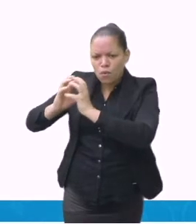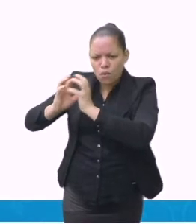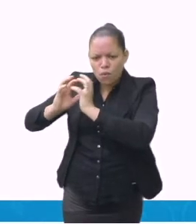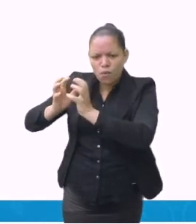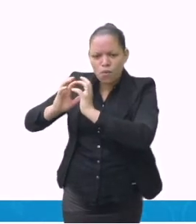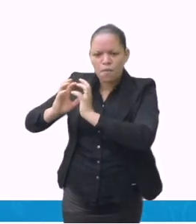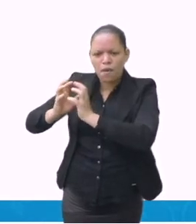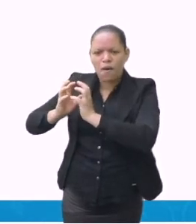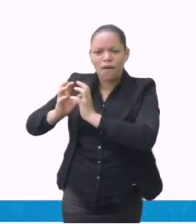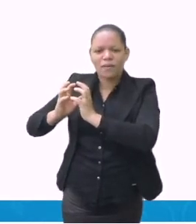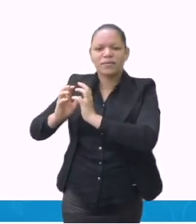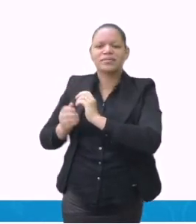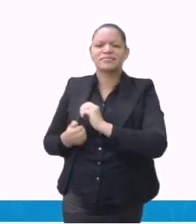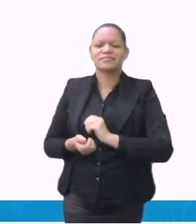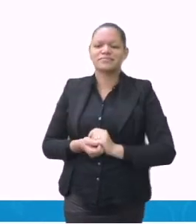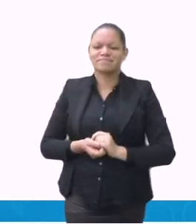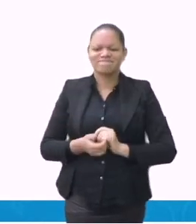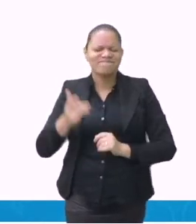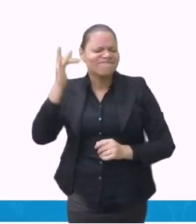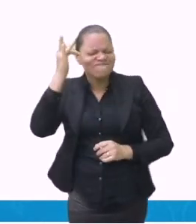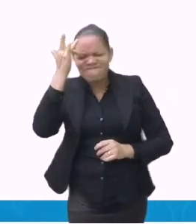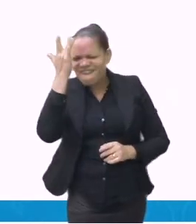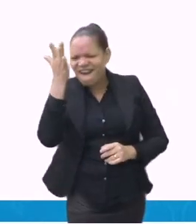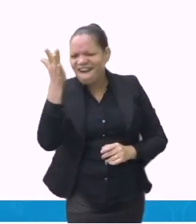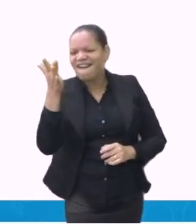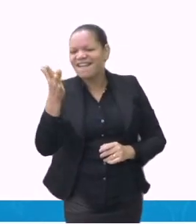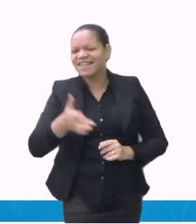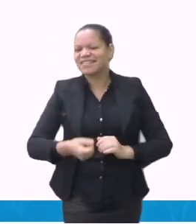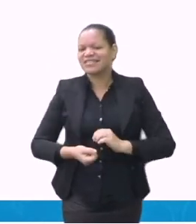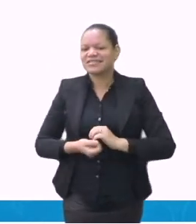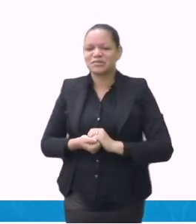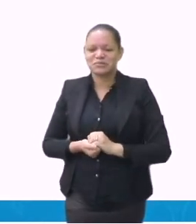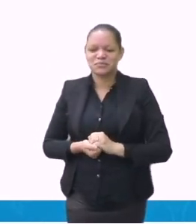Viu como fica fácil se você seguir essa coordenada?